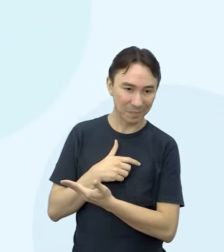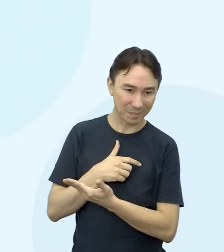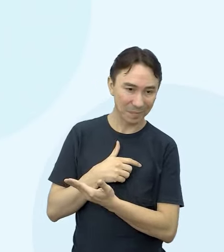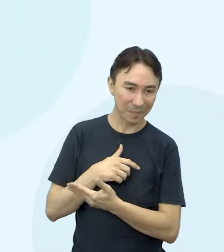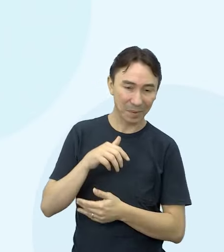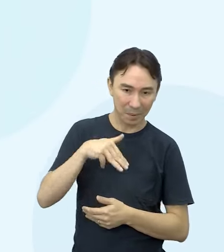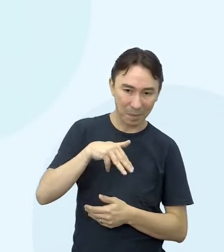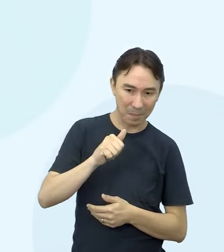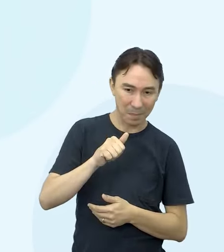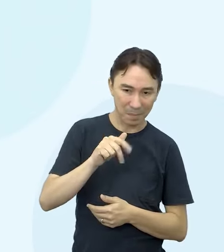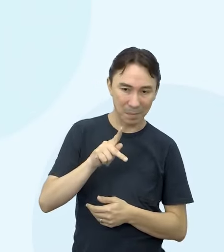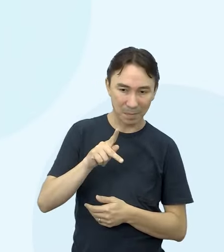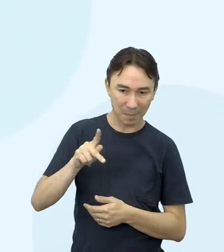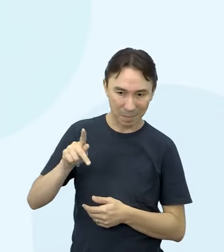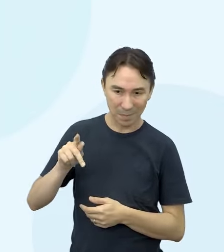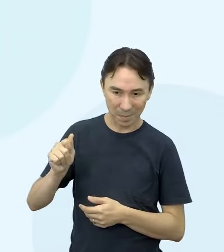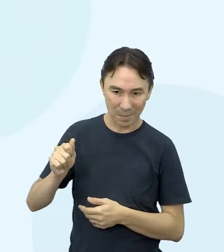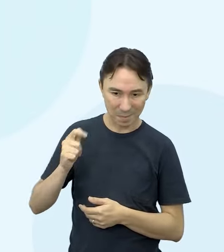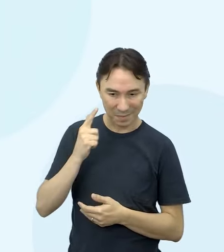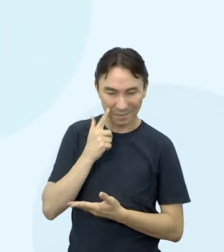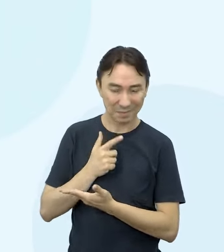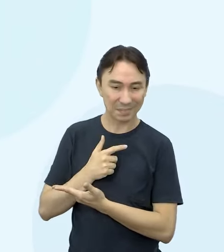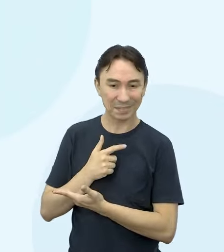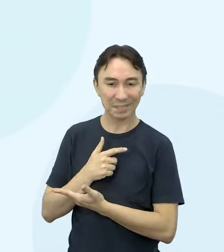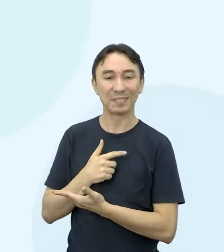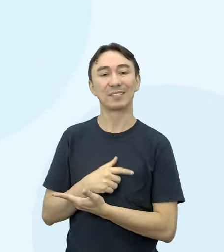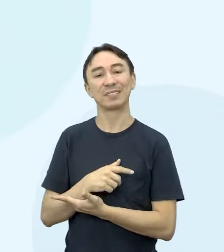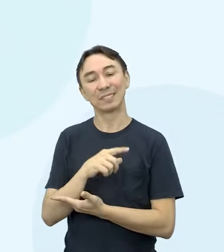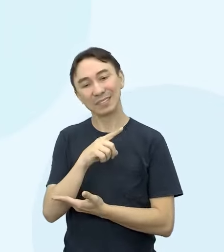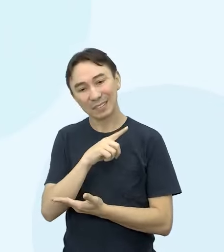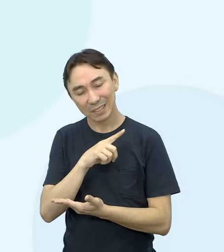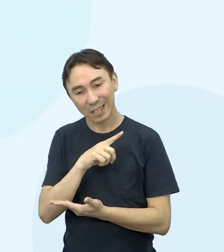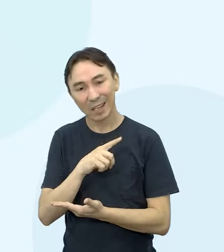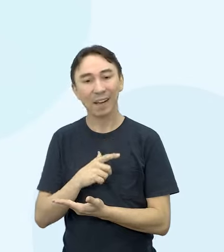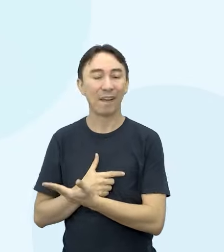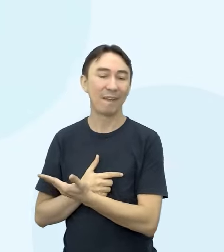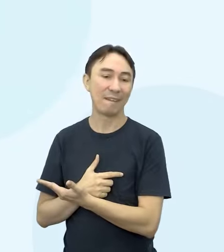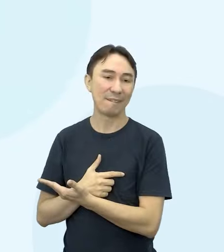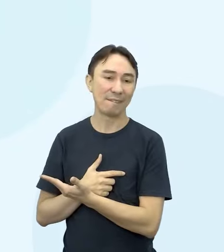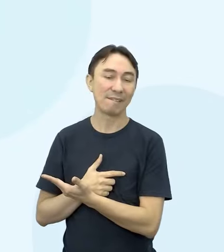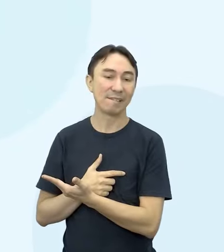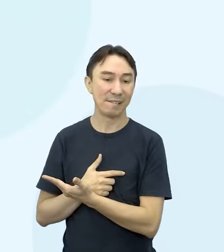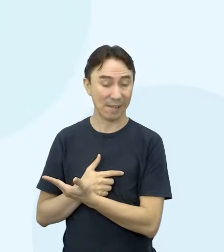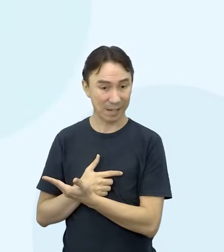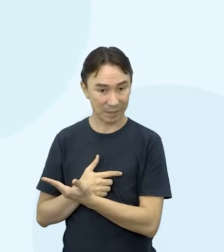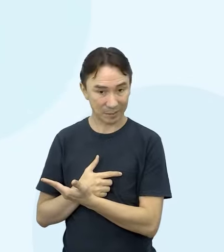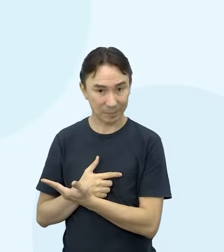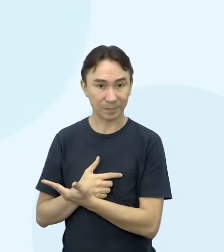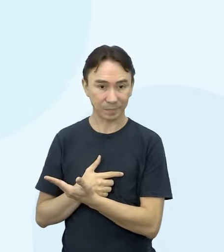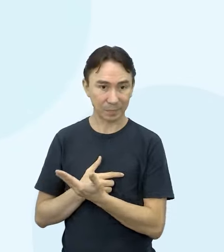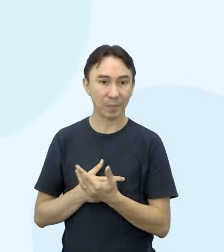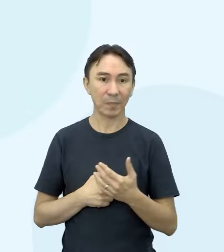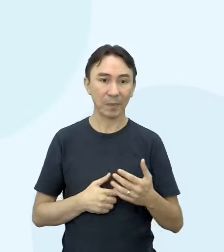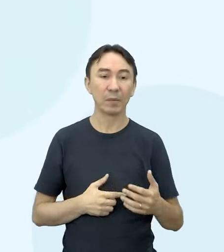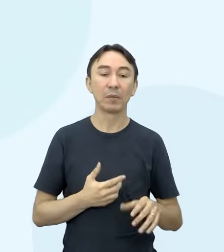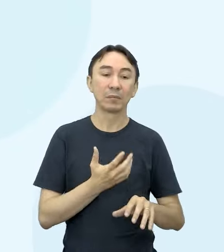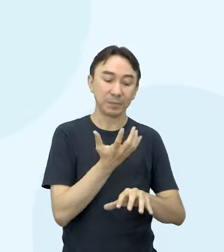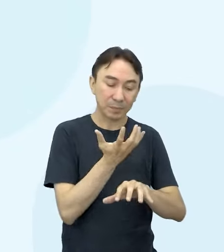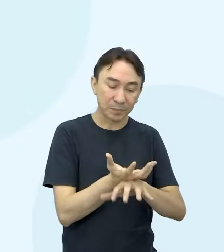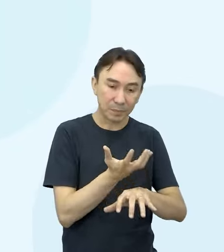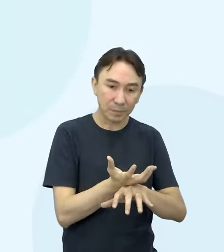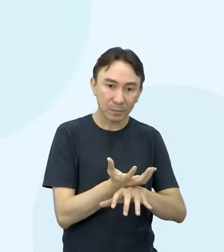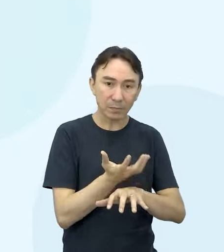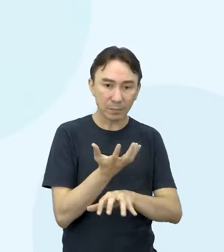no box, tá? Então, a gente tem, né, a questão a integração dos componentes, né, ela vai se dar por meio, como o Bruno falou agora há pouco,